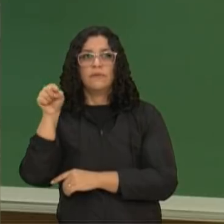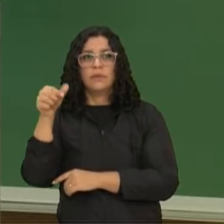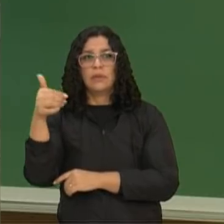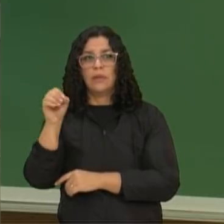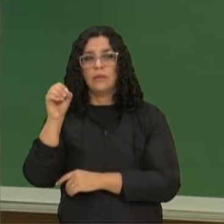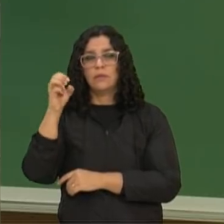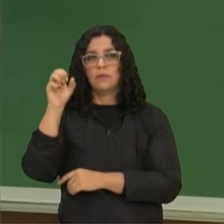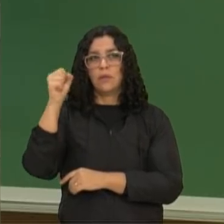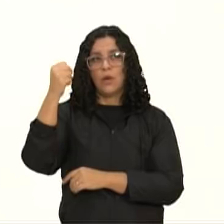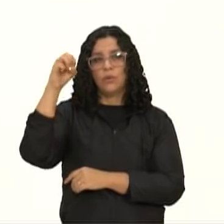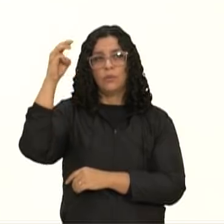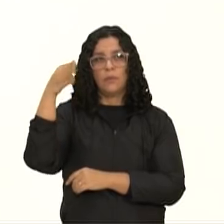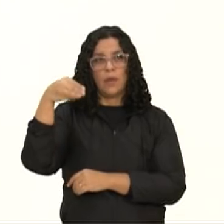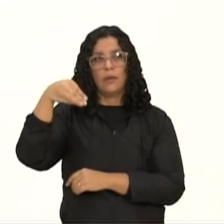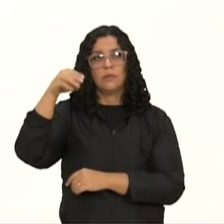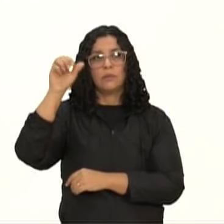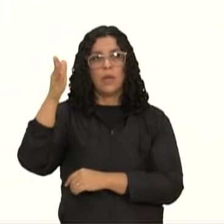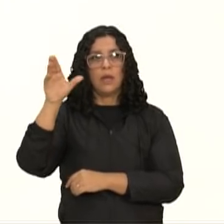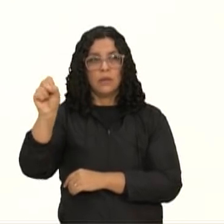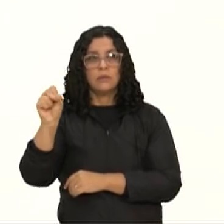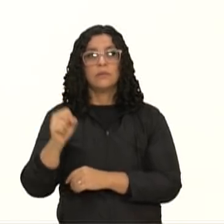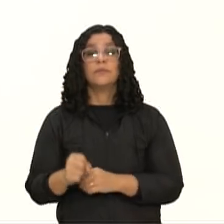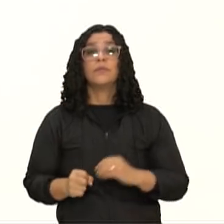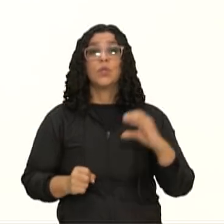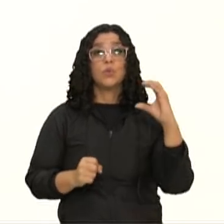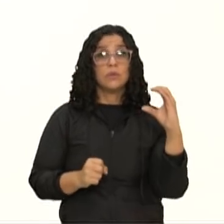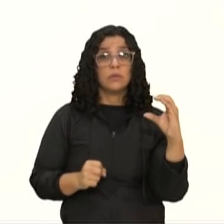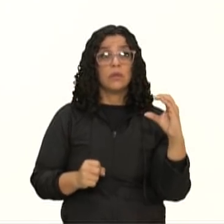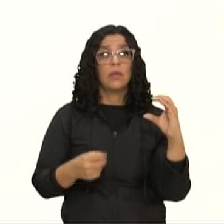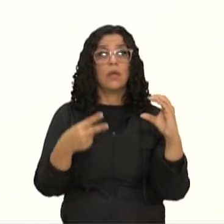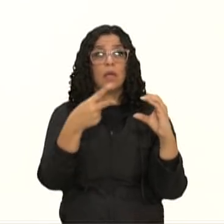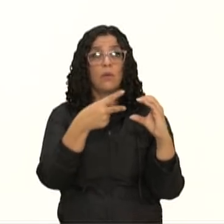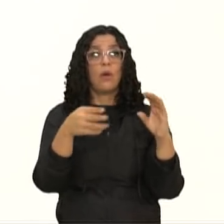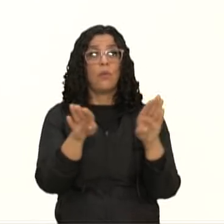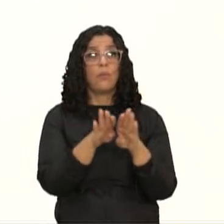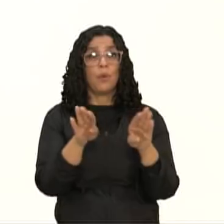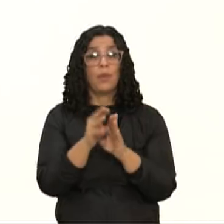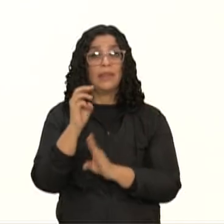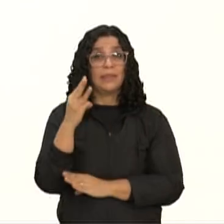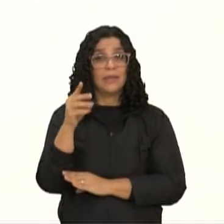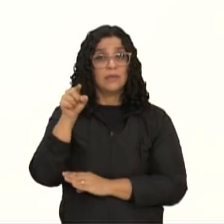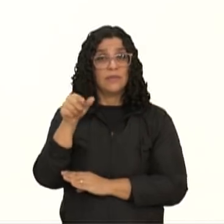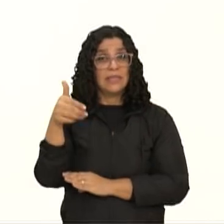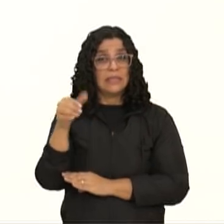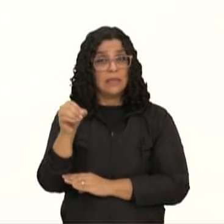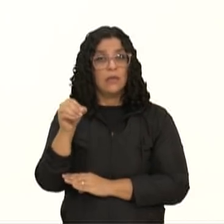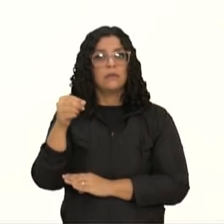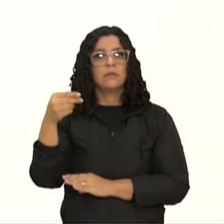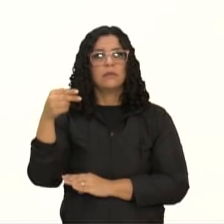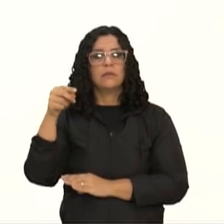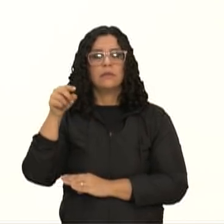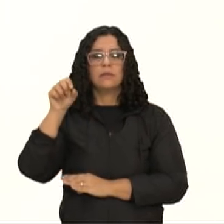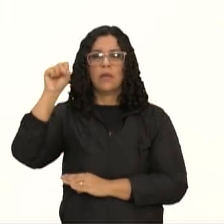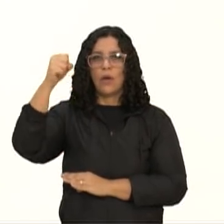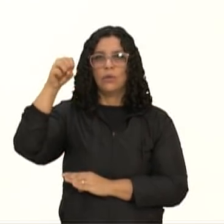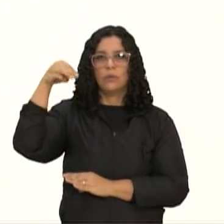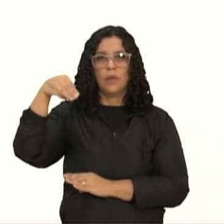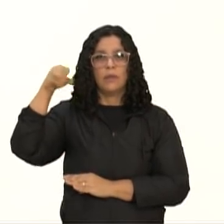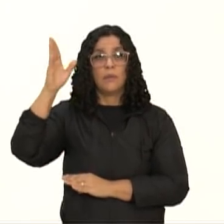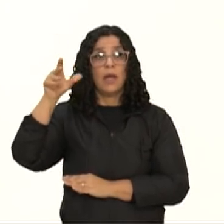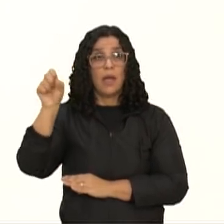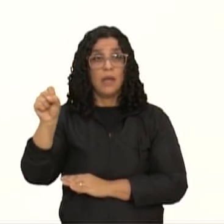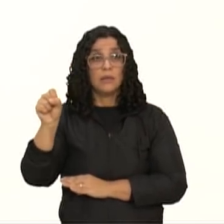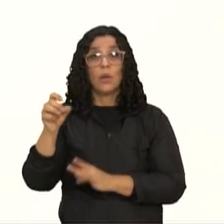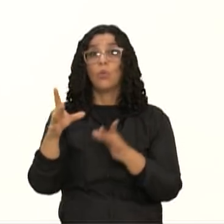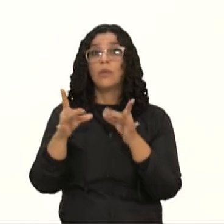2,112 vezes 10 elevado a 8 metros por segundo. Velocidade da luz, 3 vezes 10 elevado a 8 metros por segundo. E um detalhe